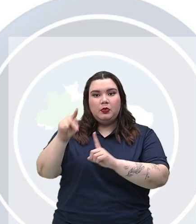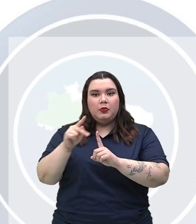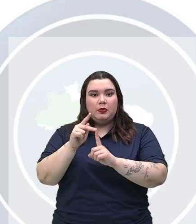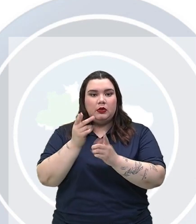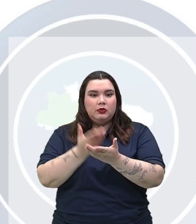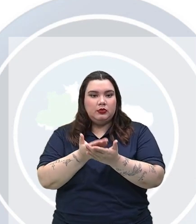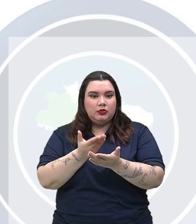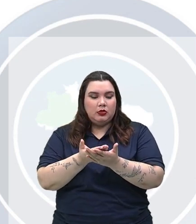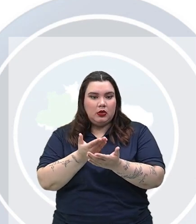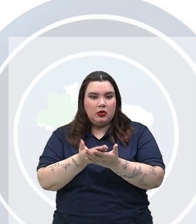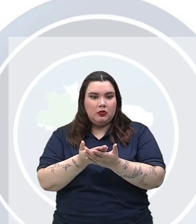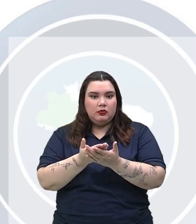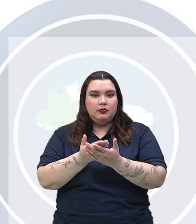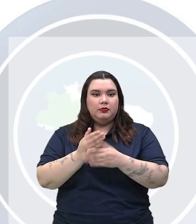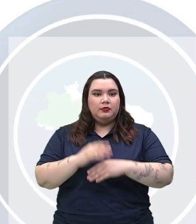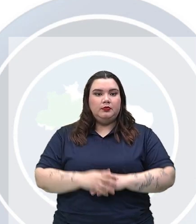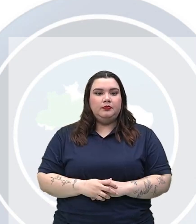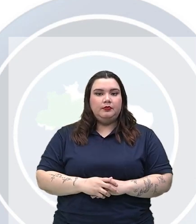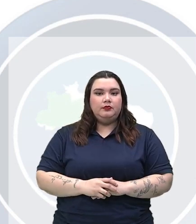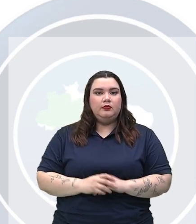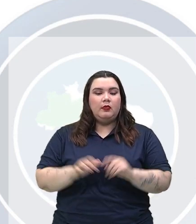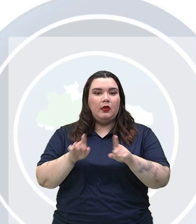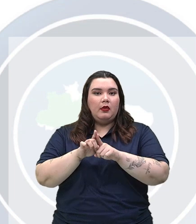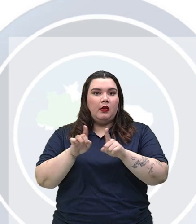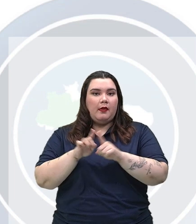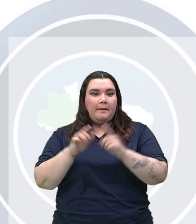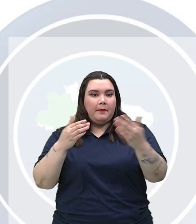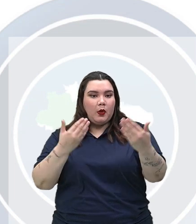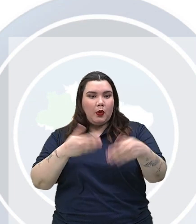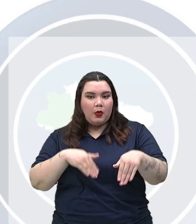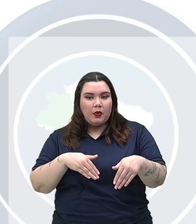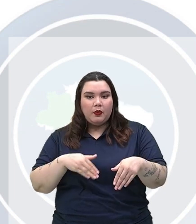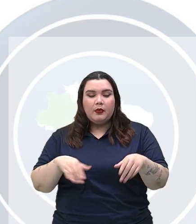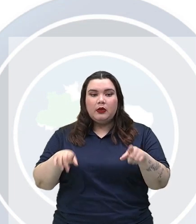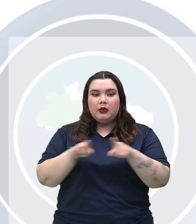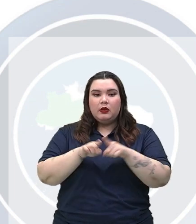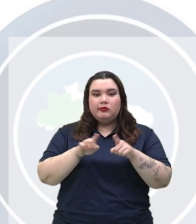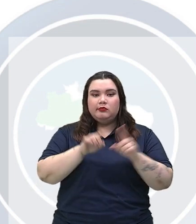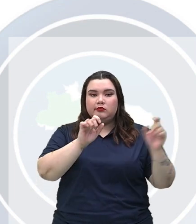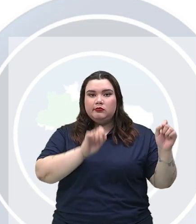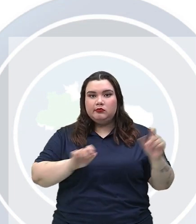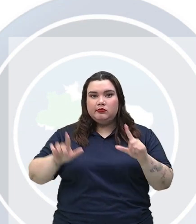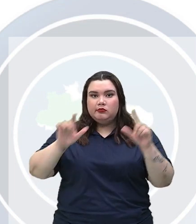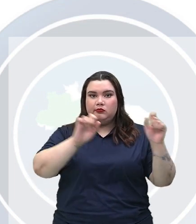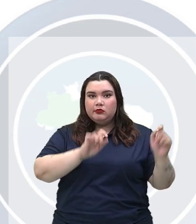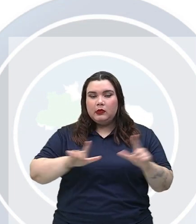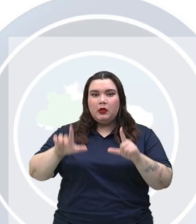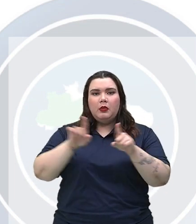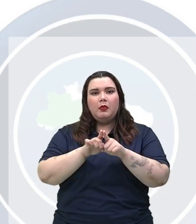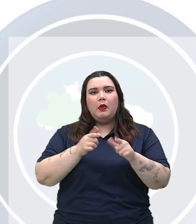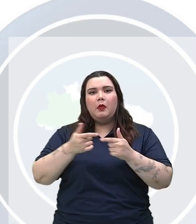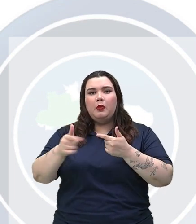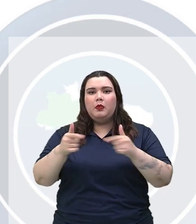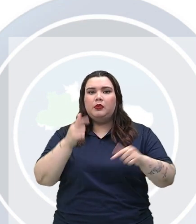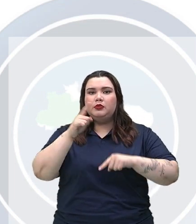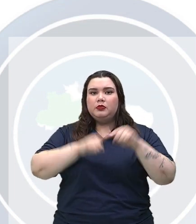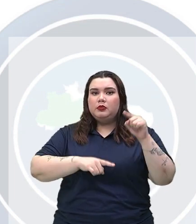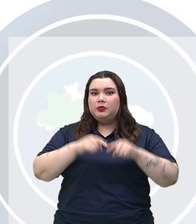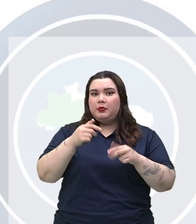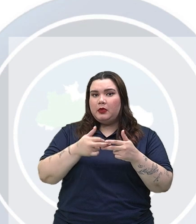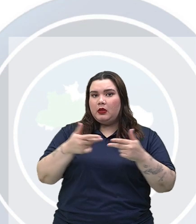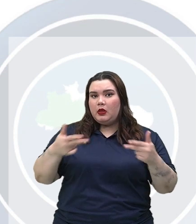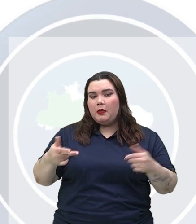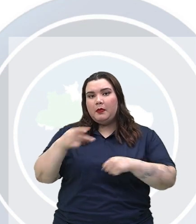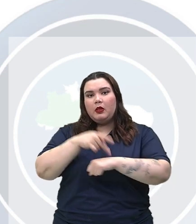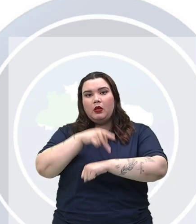aula, que mais que a gente vai dar? As avaliações, as cartelas e outros materiais